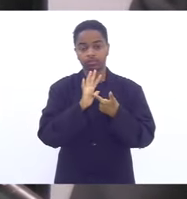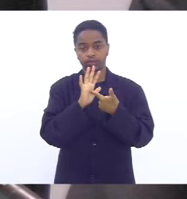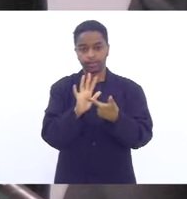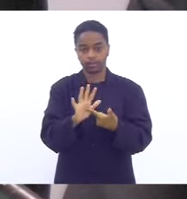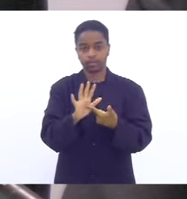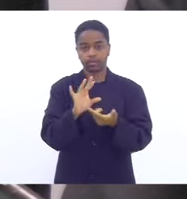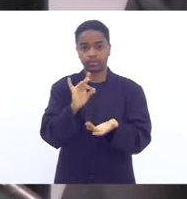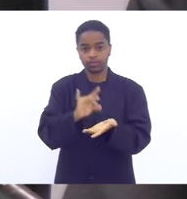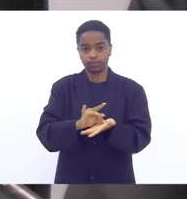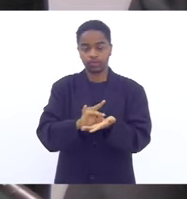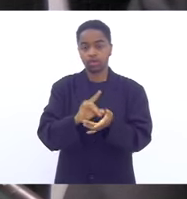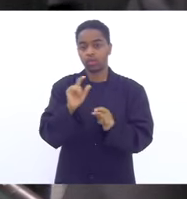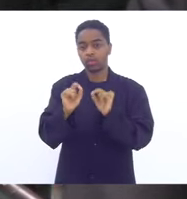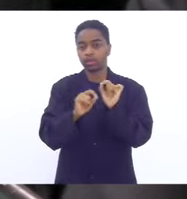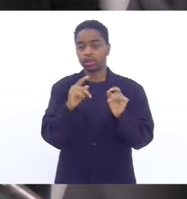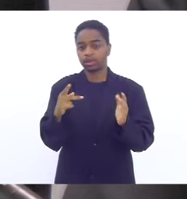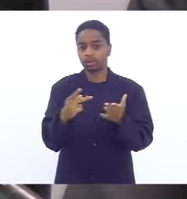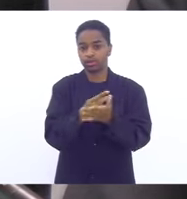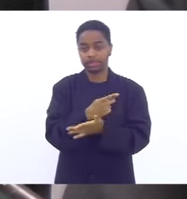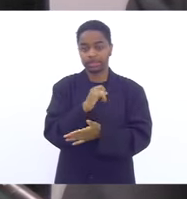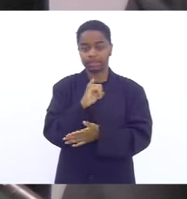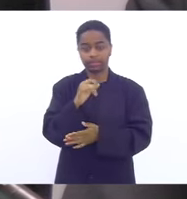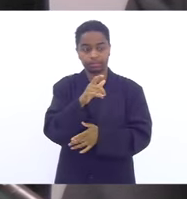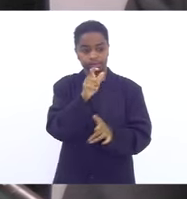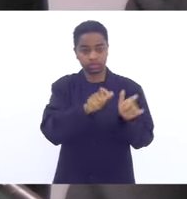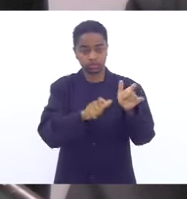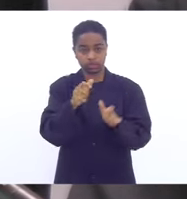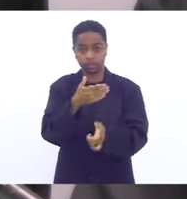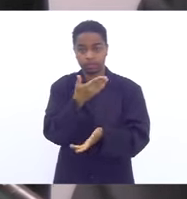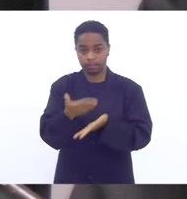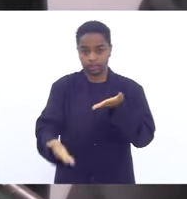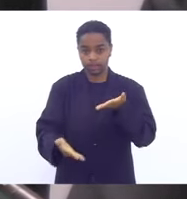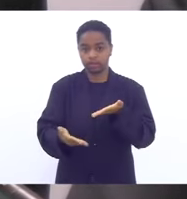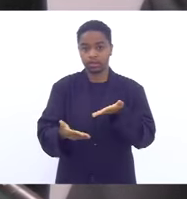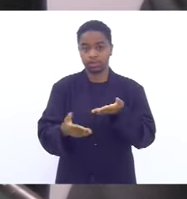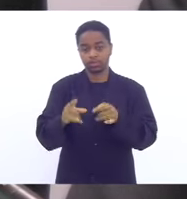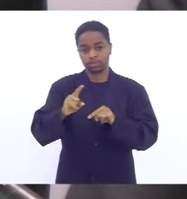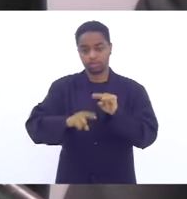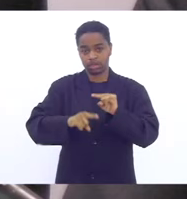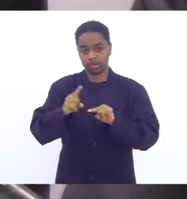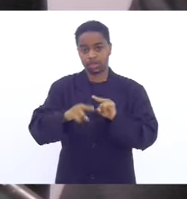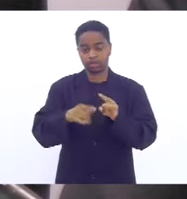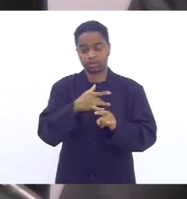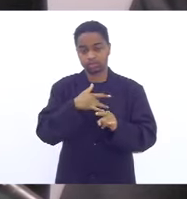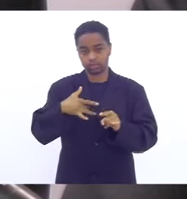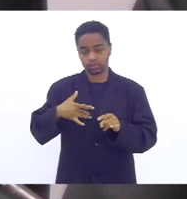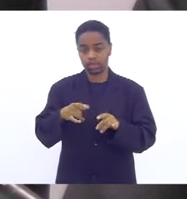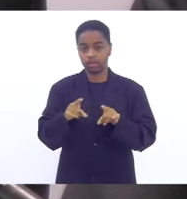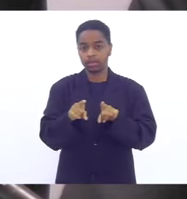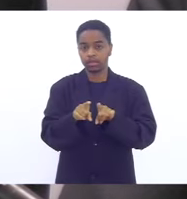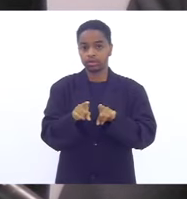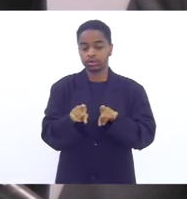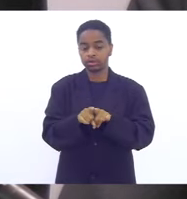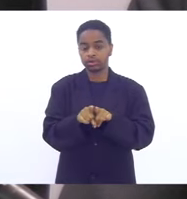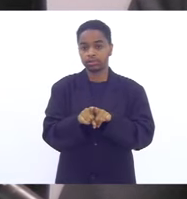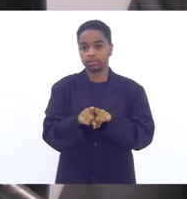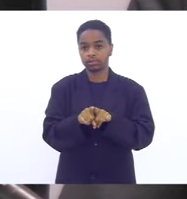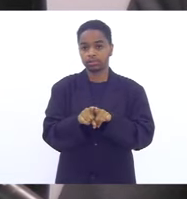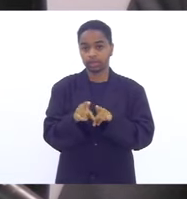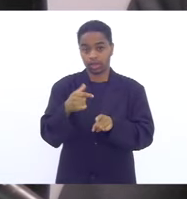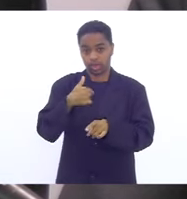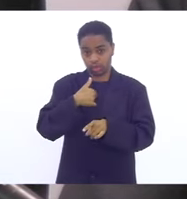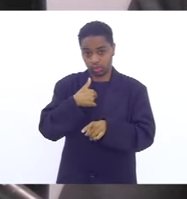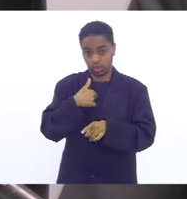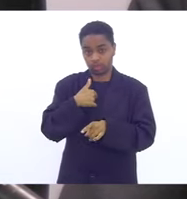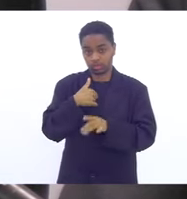efetivamente a situação das pessoas que perderam suas coisas. Nosso mandato, no caso, o meu